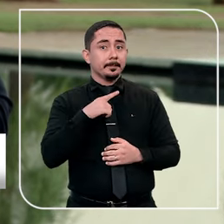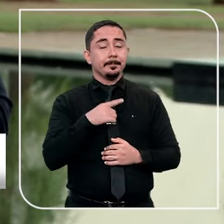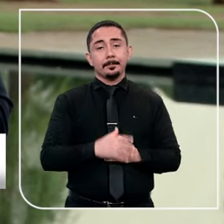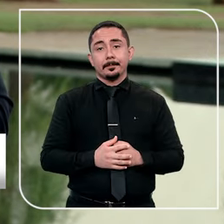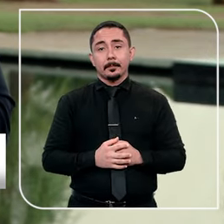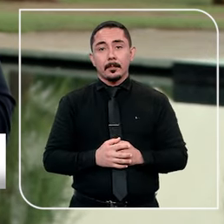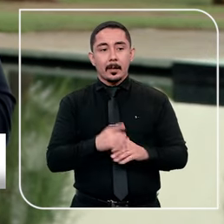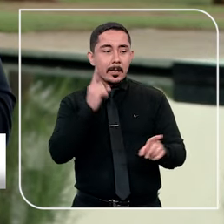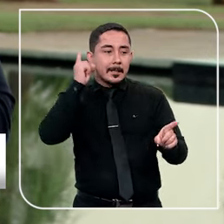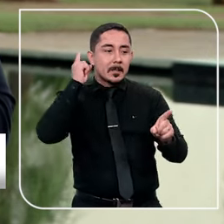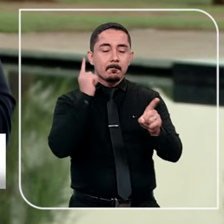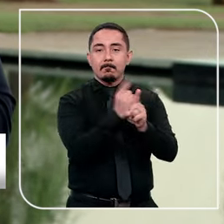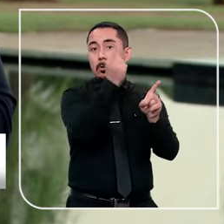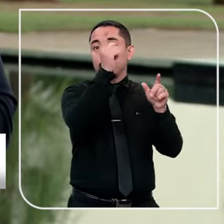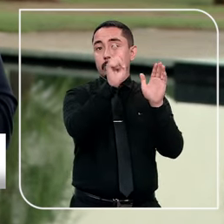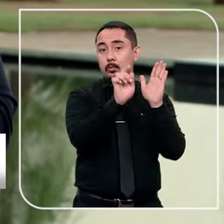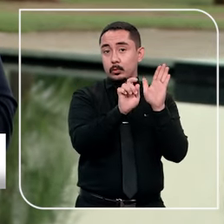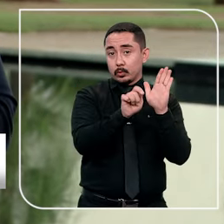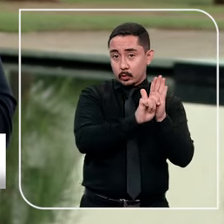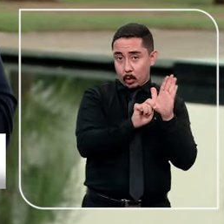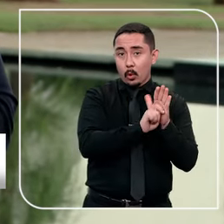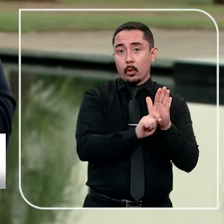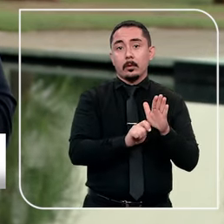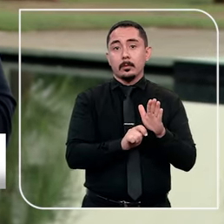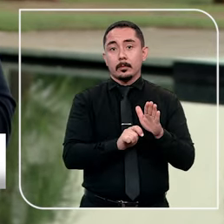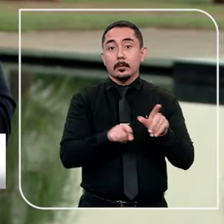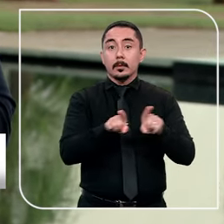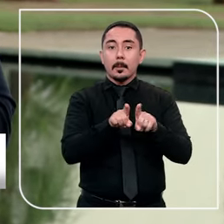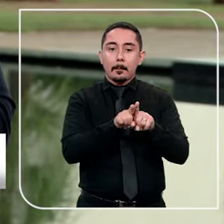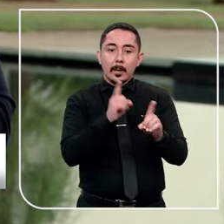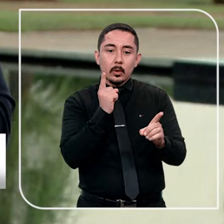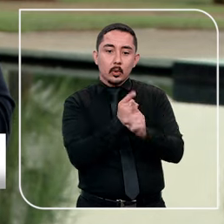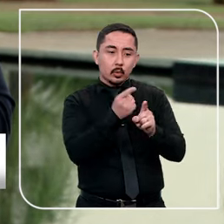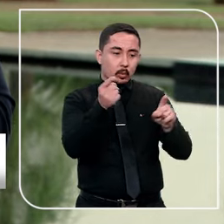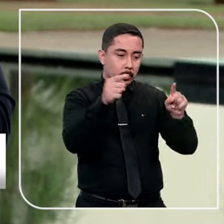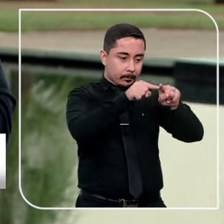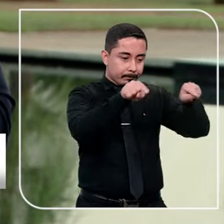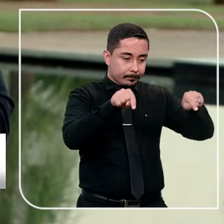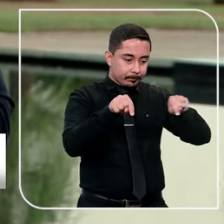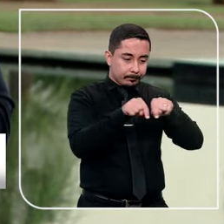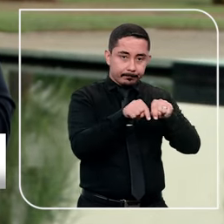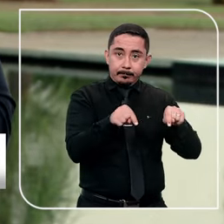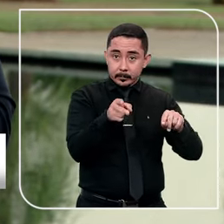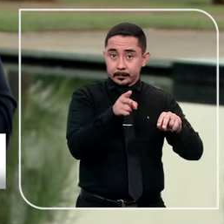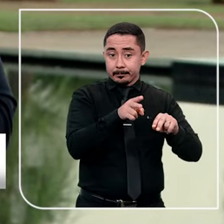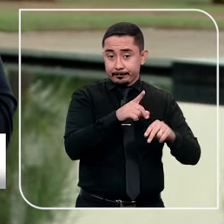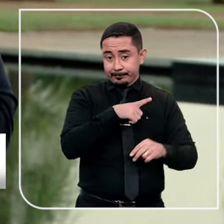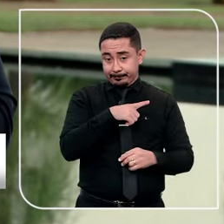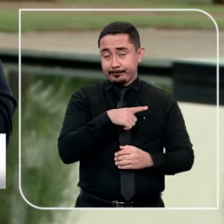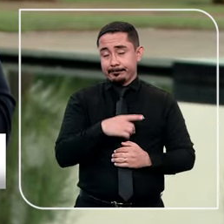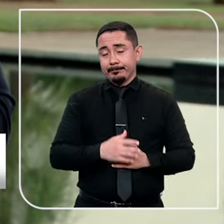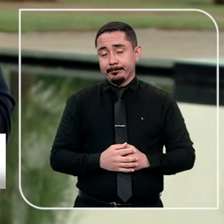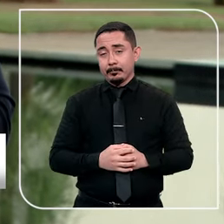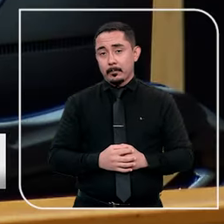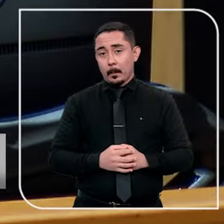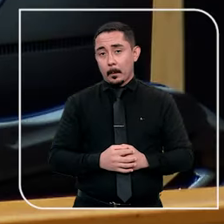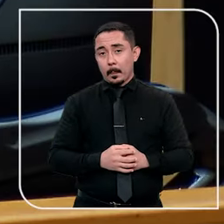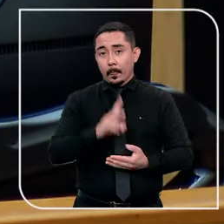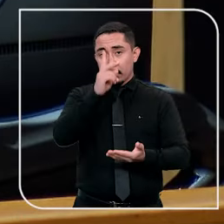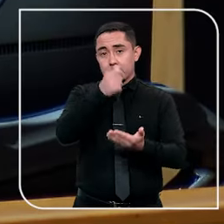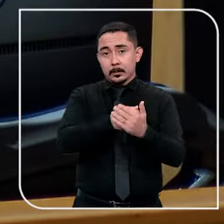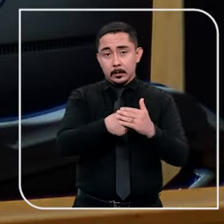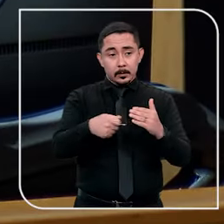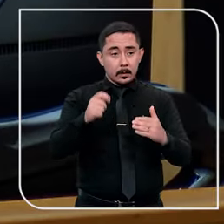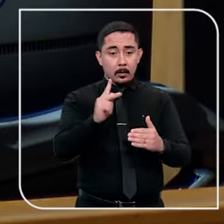feita no local as drogas foram então escondidas em um contêiner onde acabaram sendo apreendidas ao